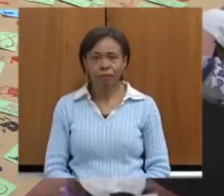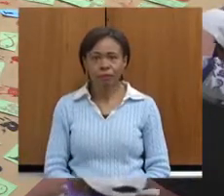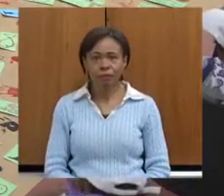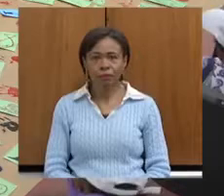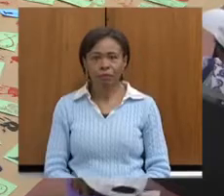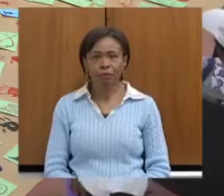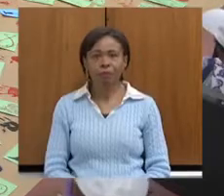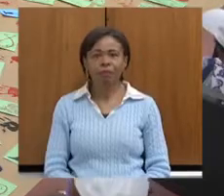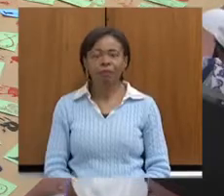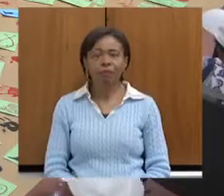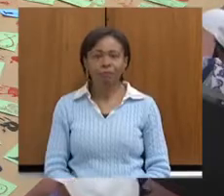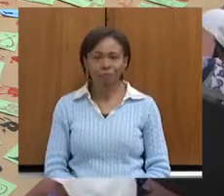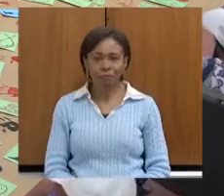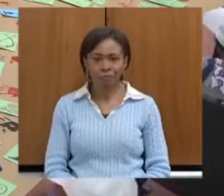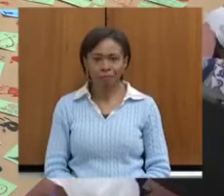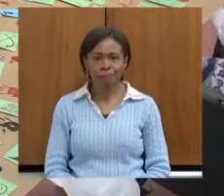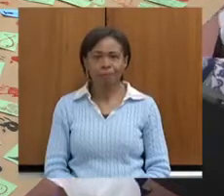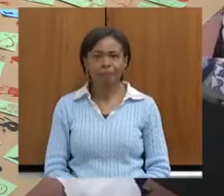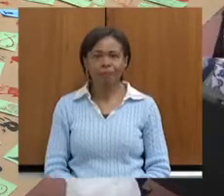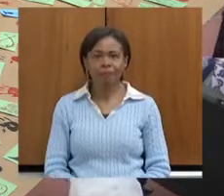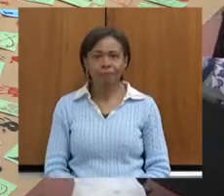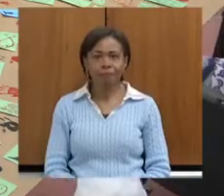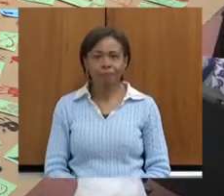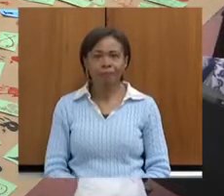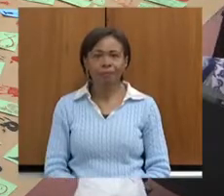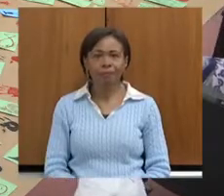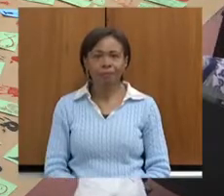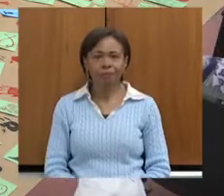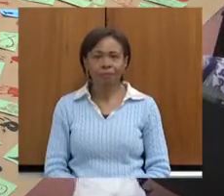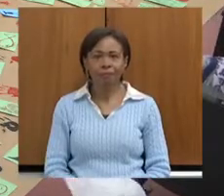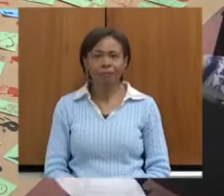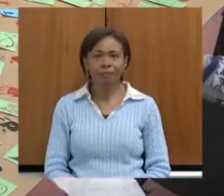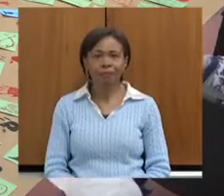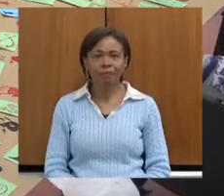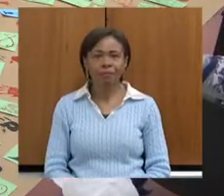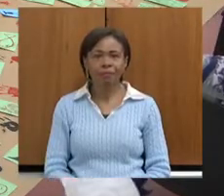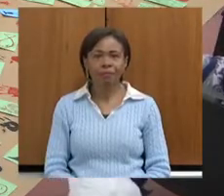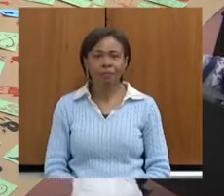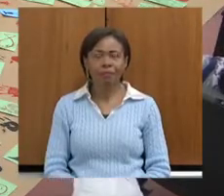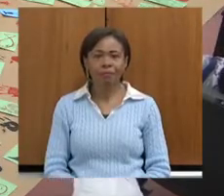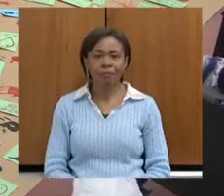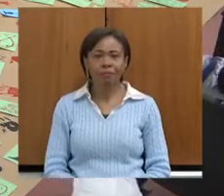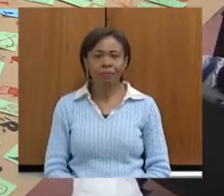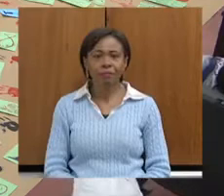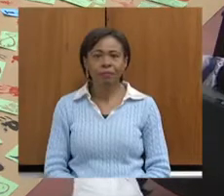a tem outra em outro cartaz ele agora que eu entendi o